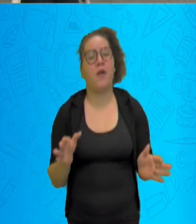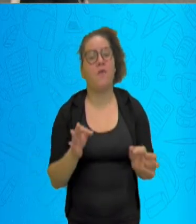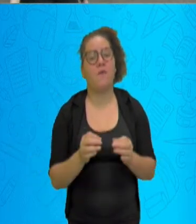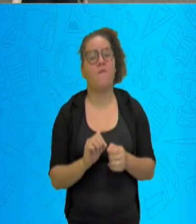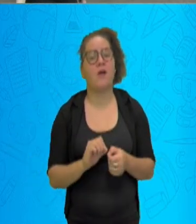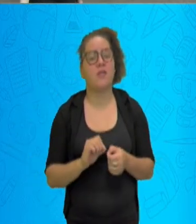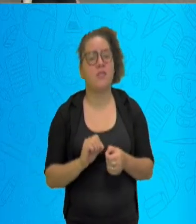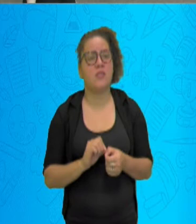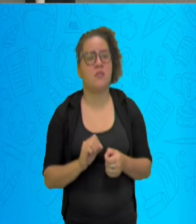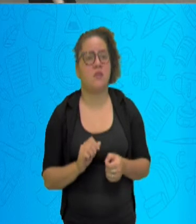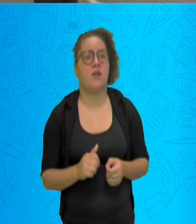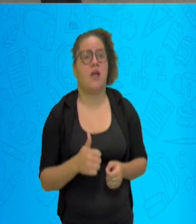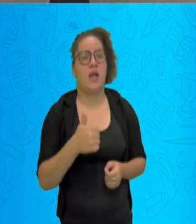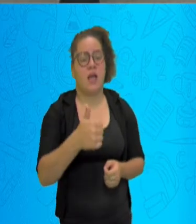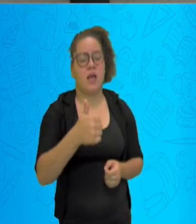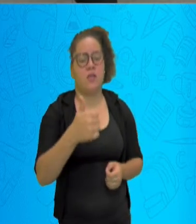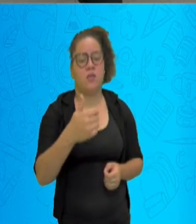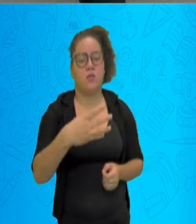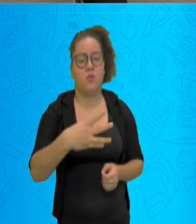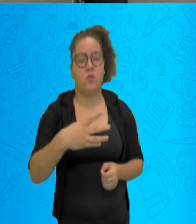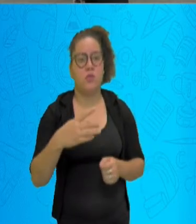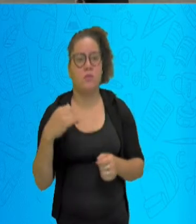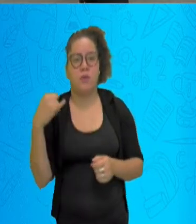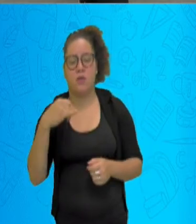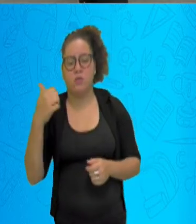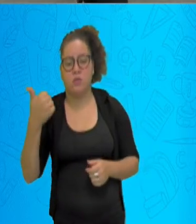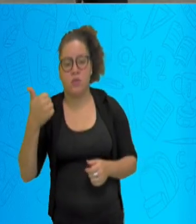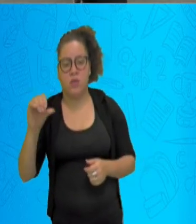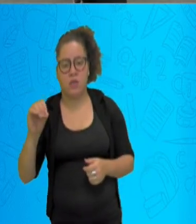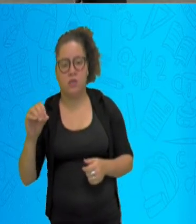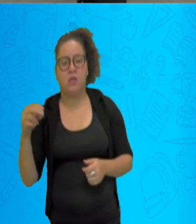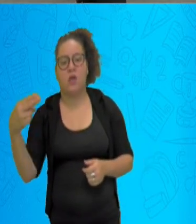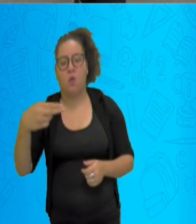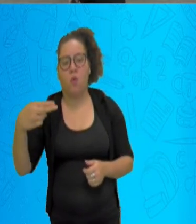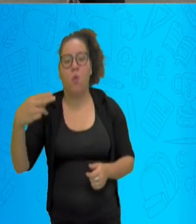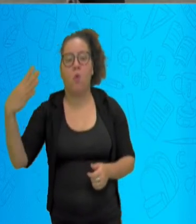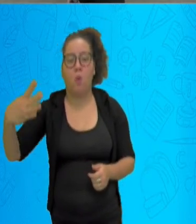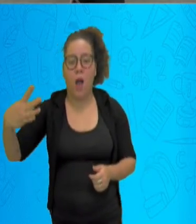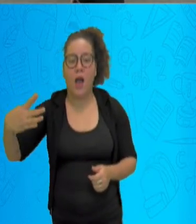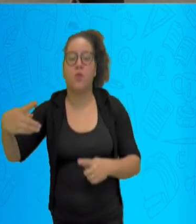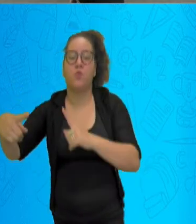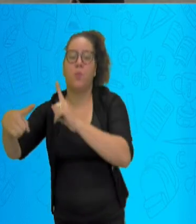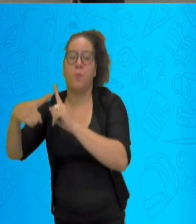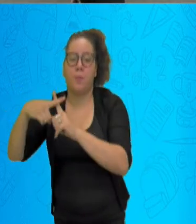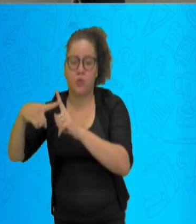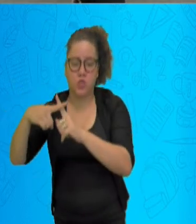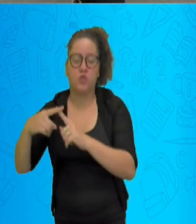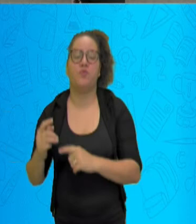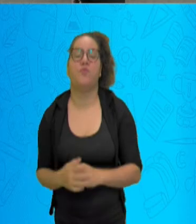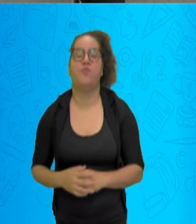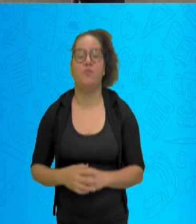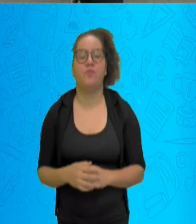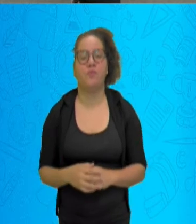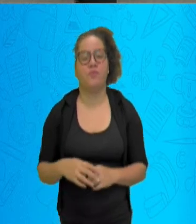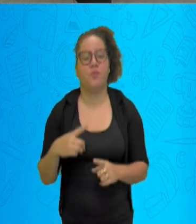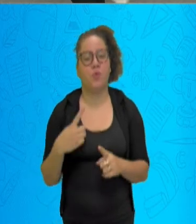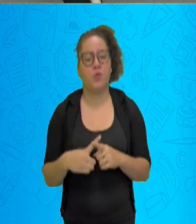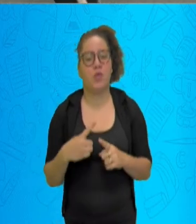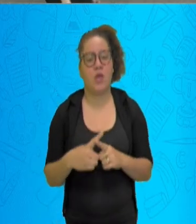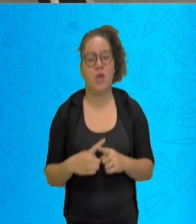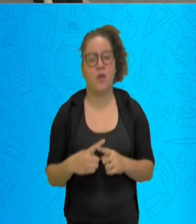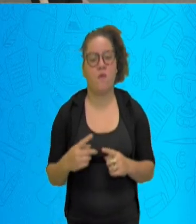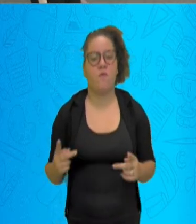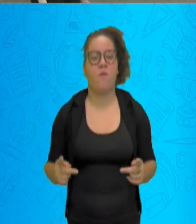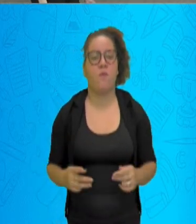que é 14 menos 10? É igual a 4, positivo, porque é o sinal do